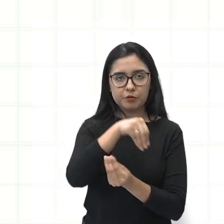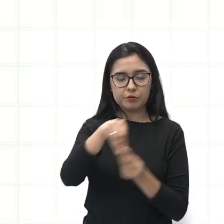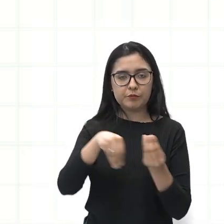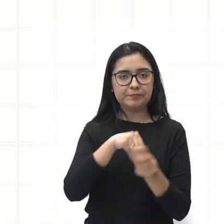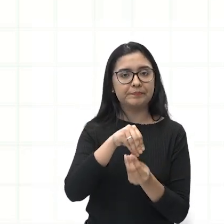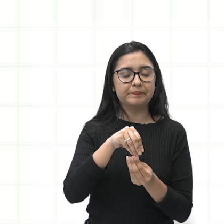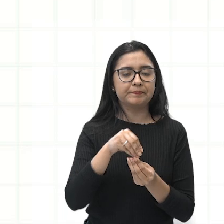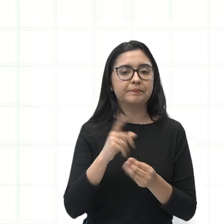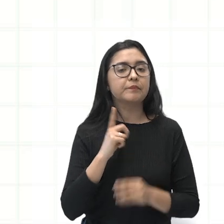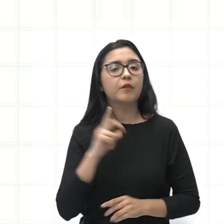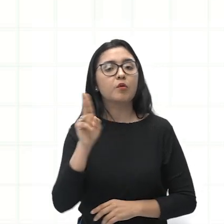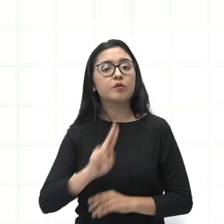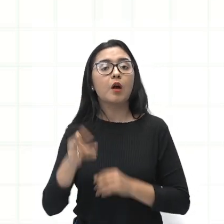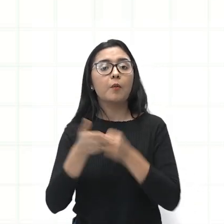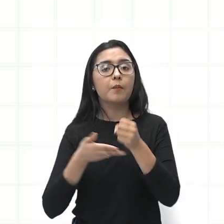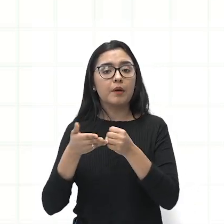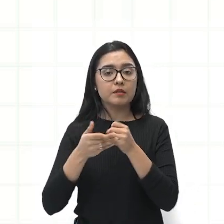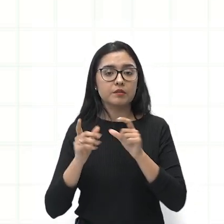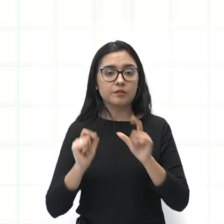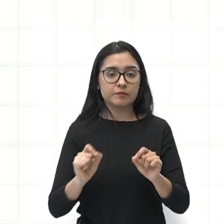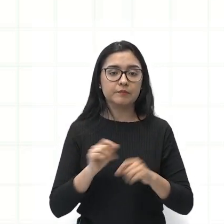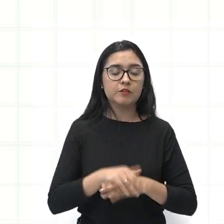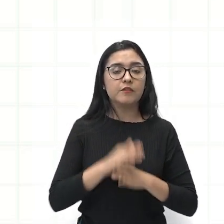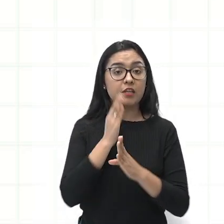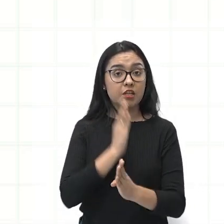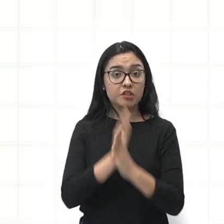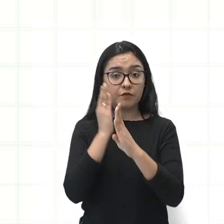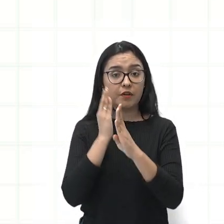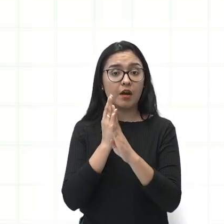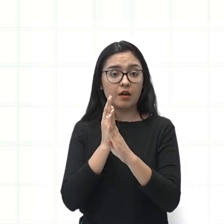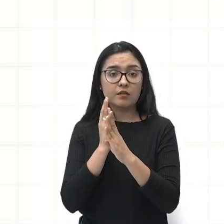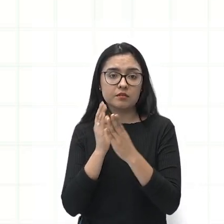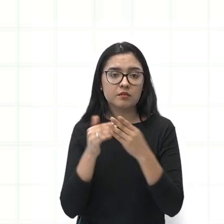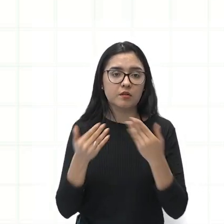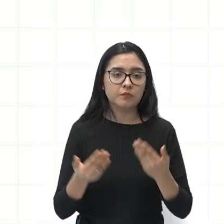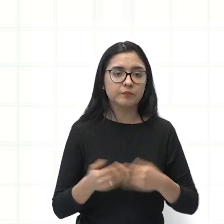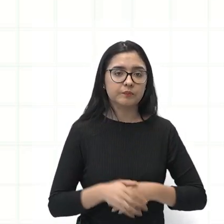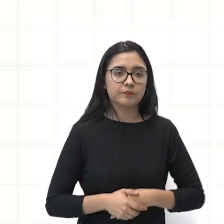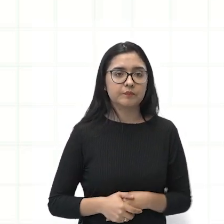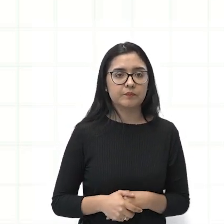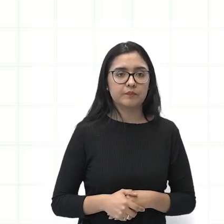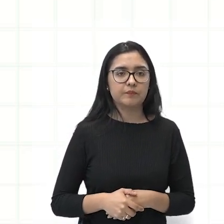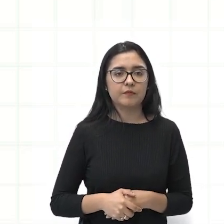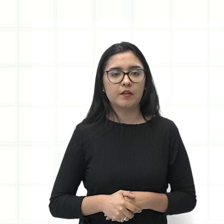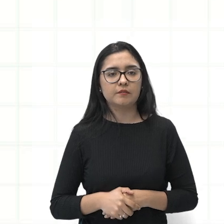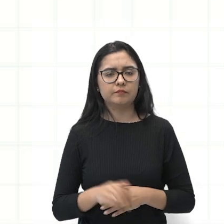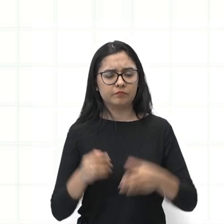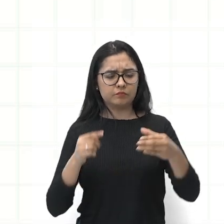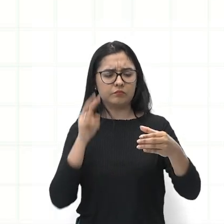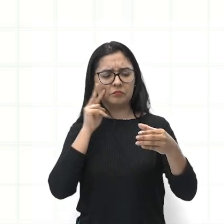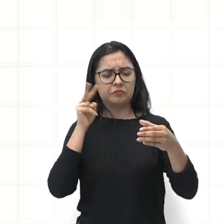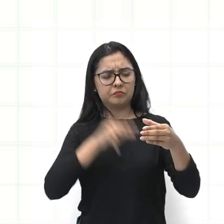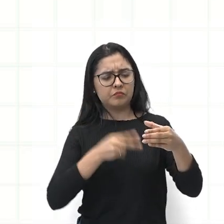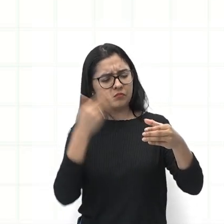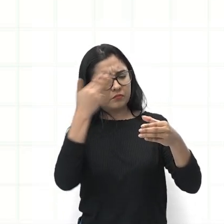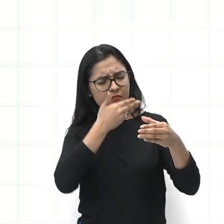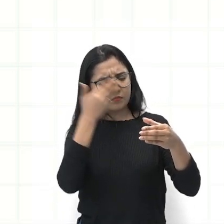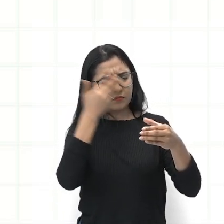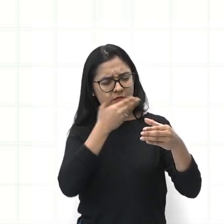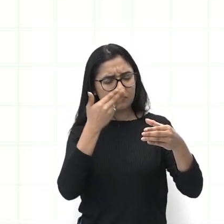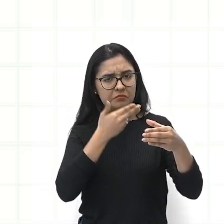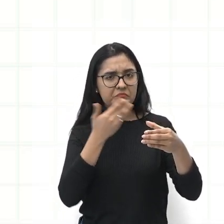você vai se basear o quê? Na identificação. Eu olhei e não